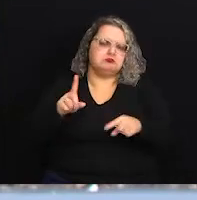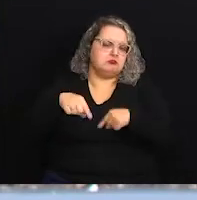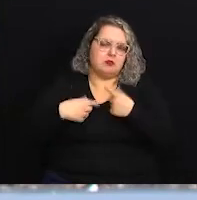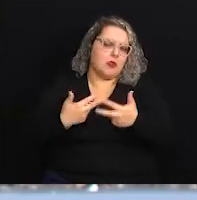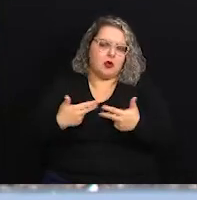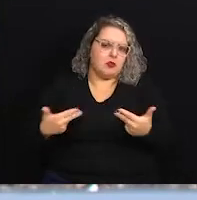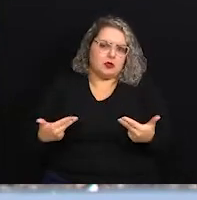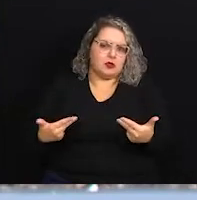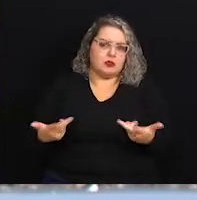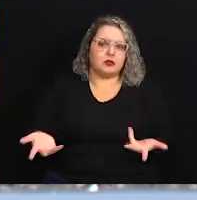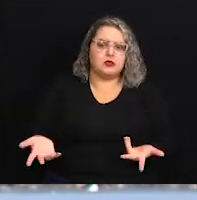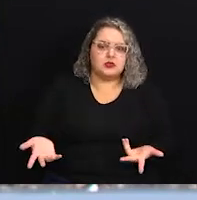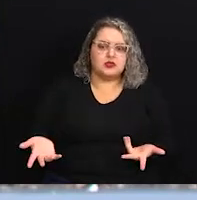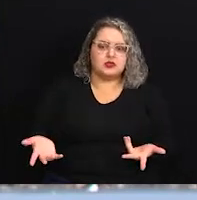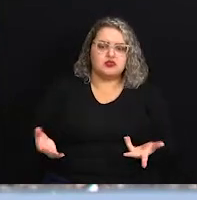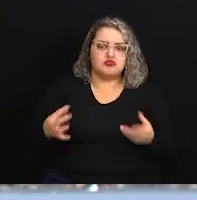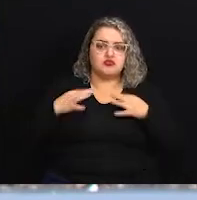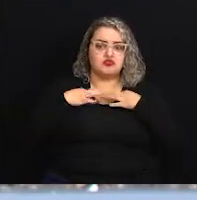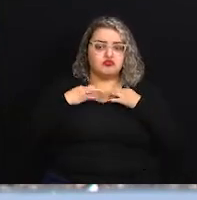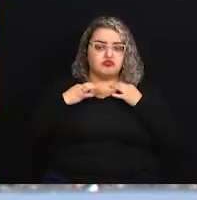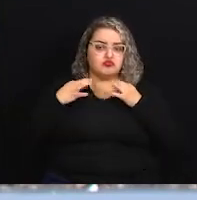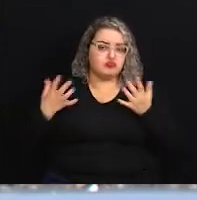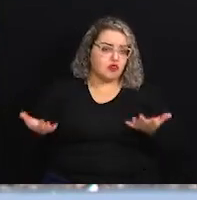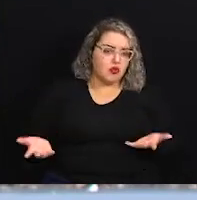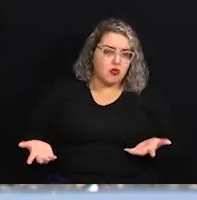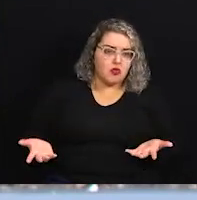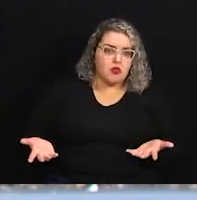uma outra peça de vestimento,